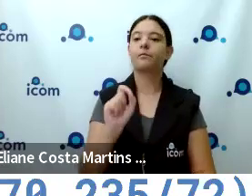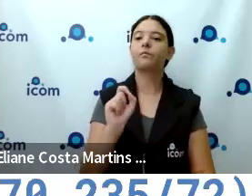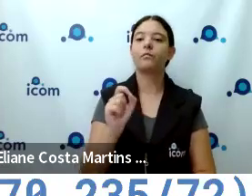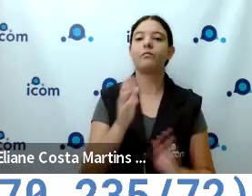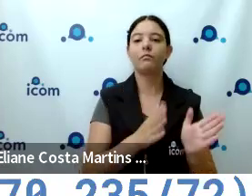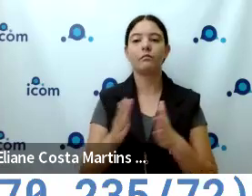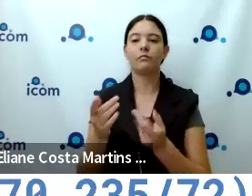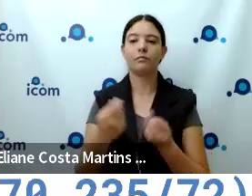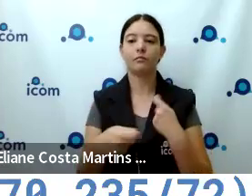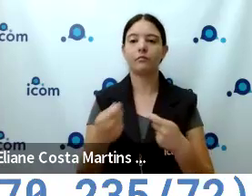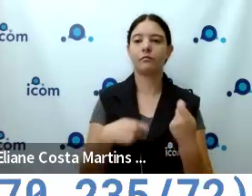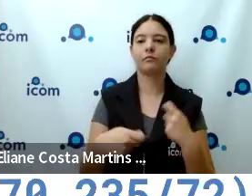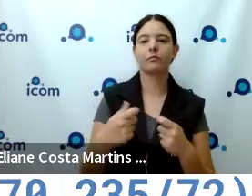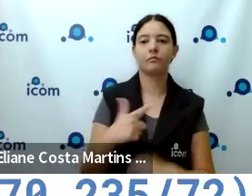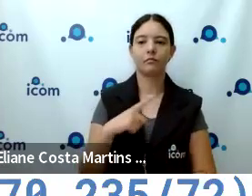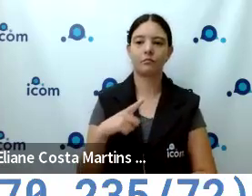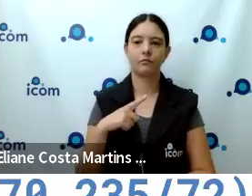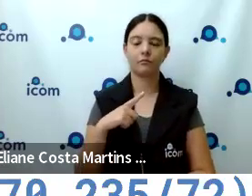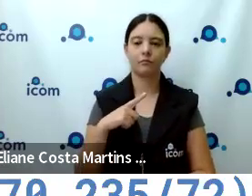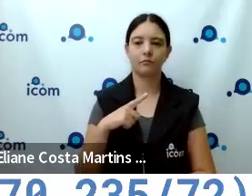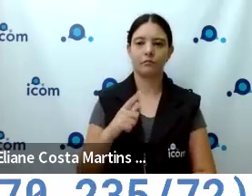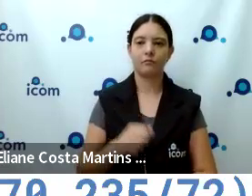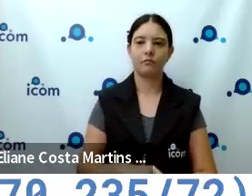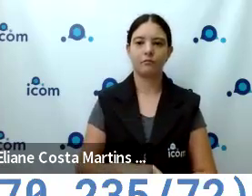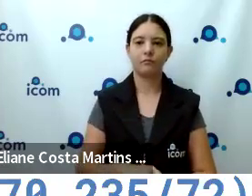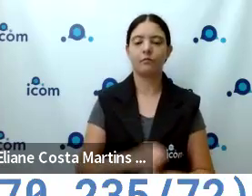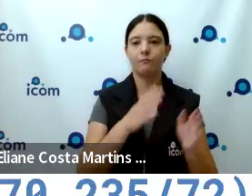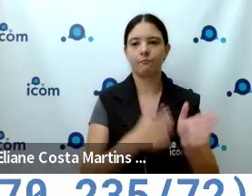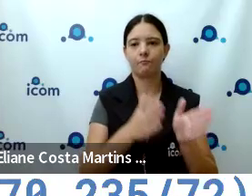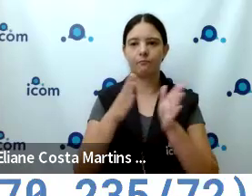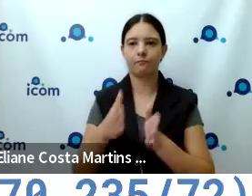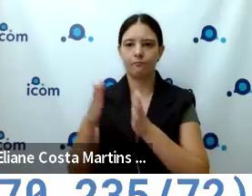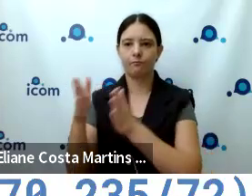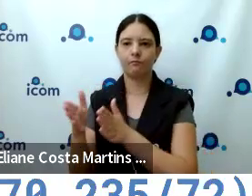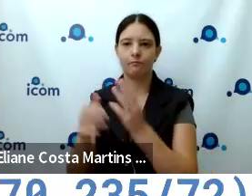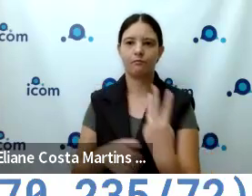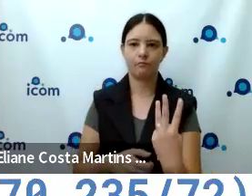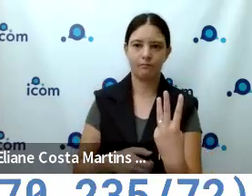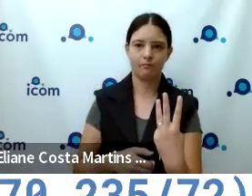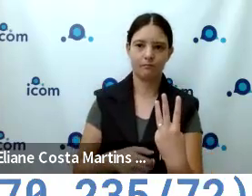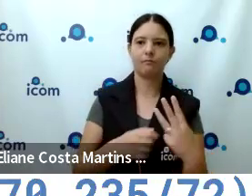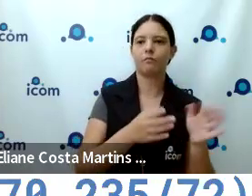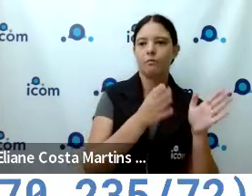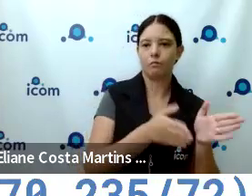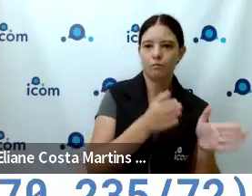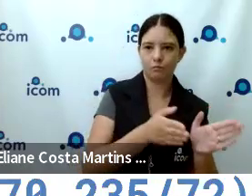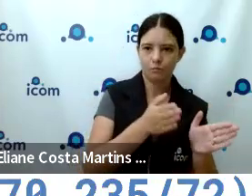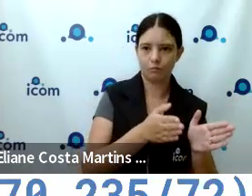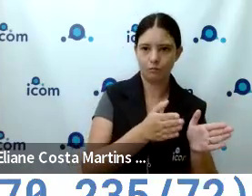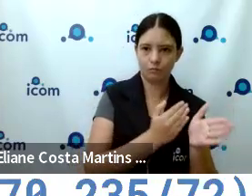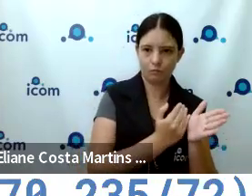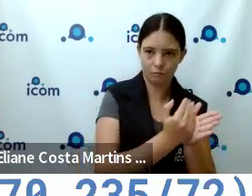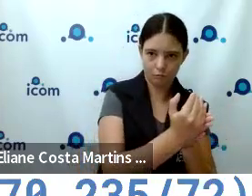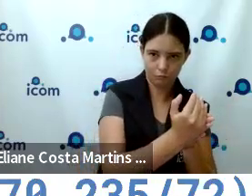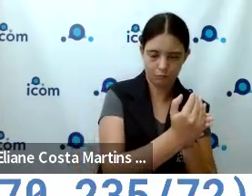administrativo federal, ele tem três fases, digamos assim, ou instâncias. Uma fase se